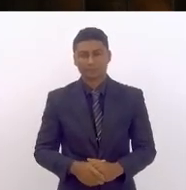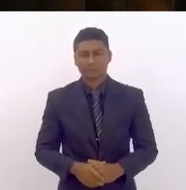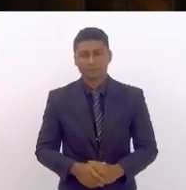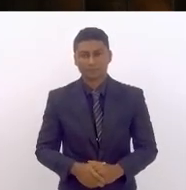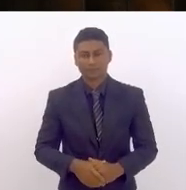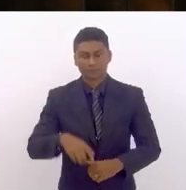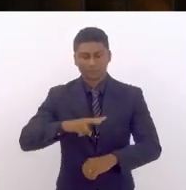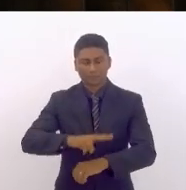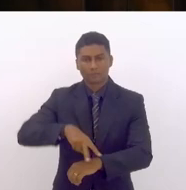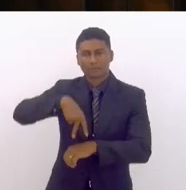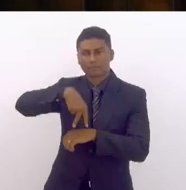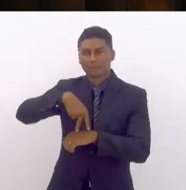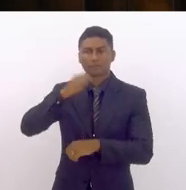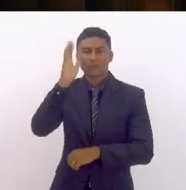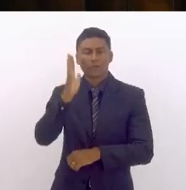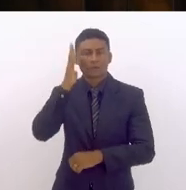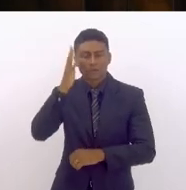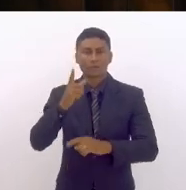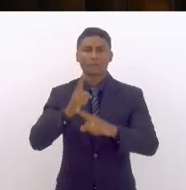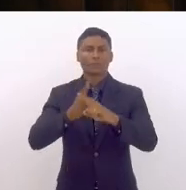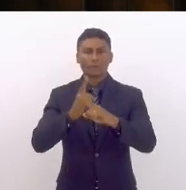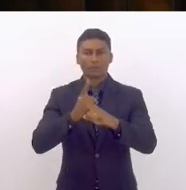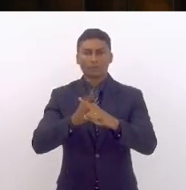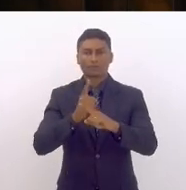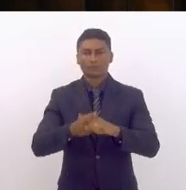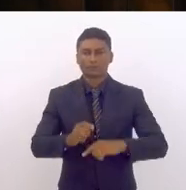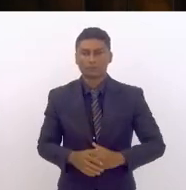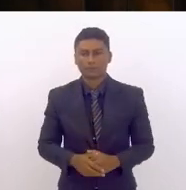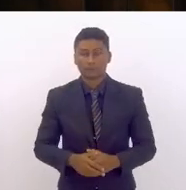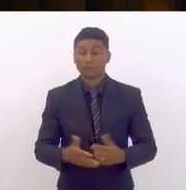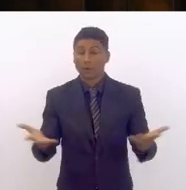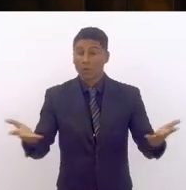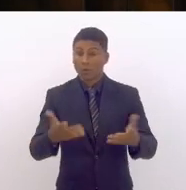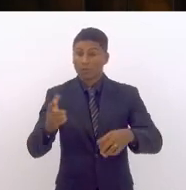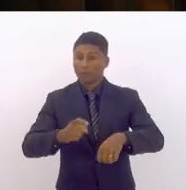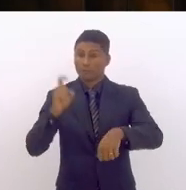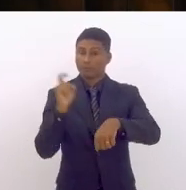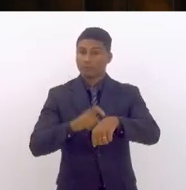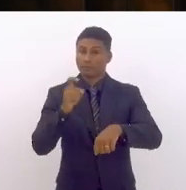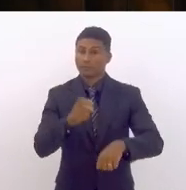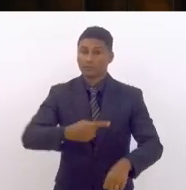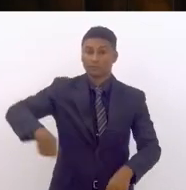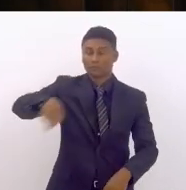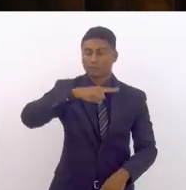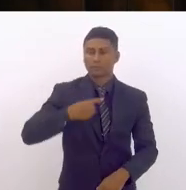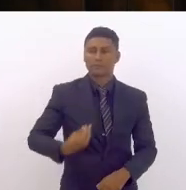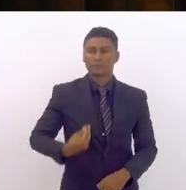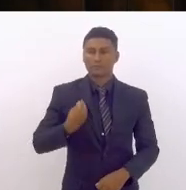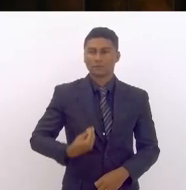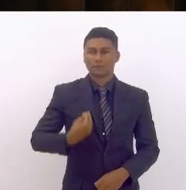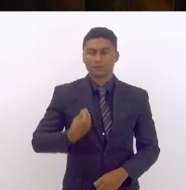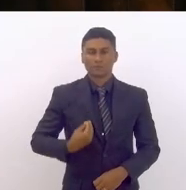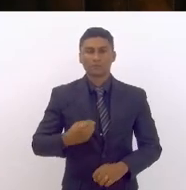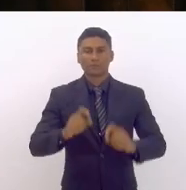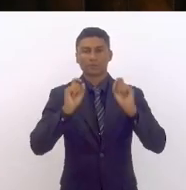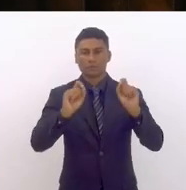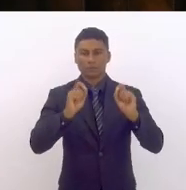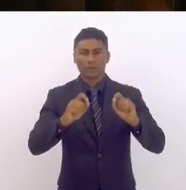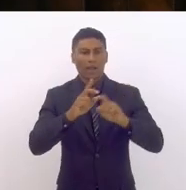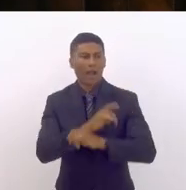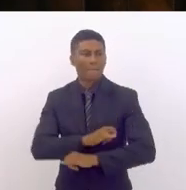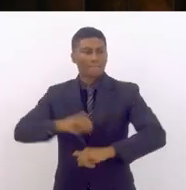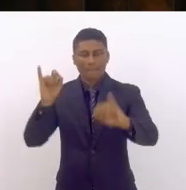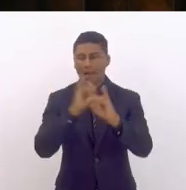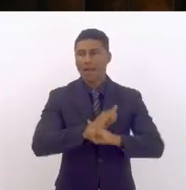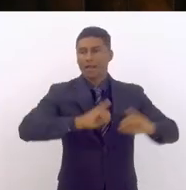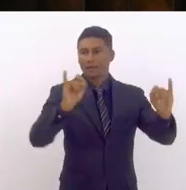Faço uso da palavra mais uma vez, porque devido ao momento que estamos vivenciando, né, de campanha, querendo ou